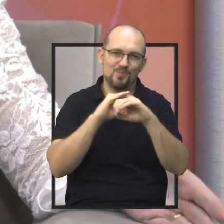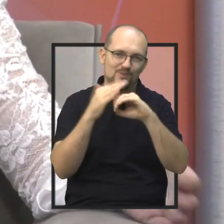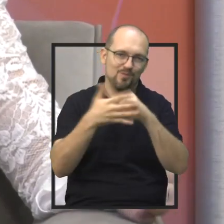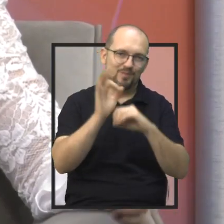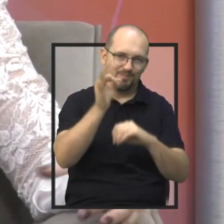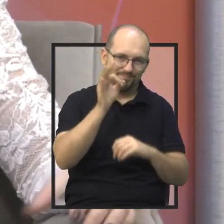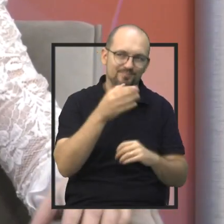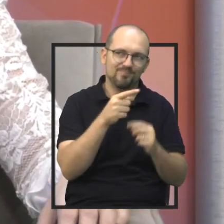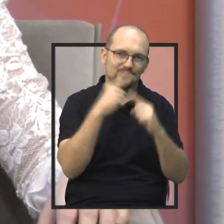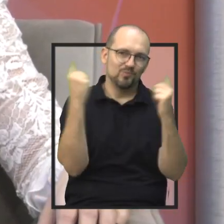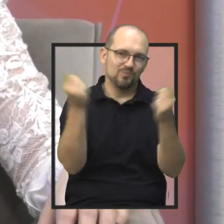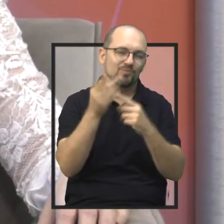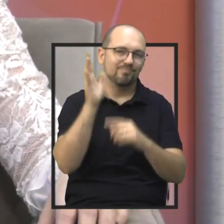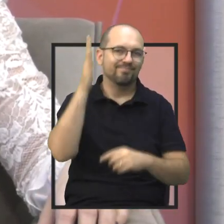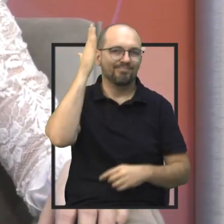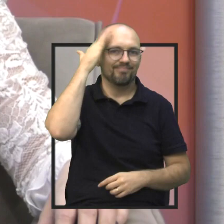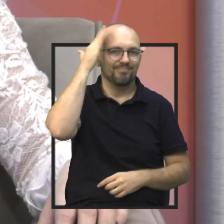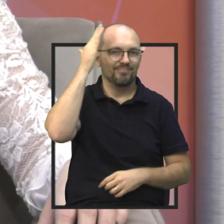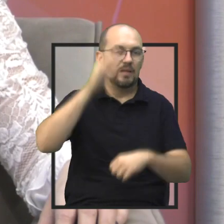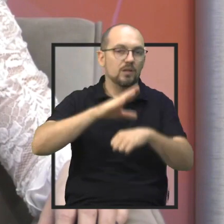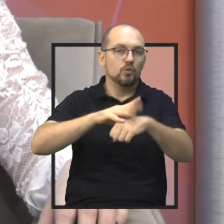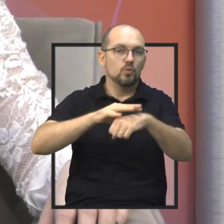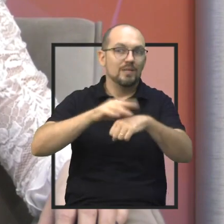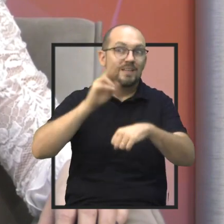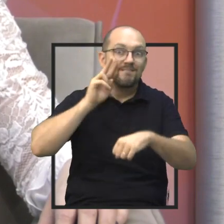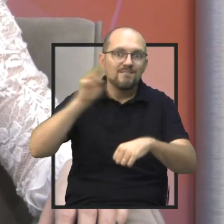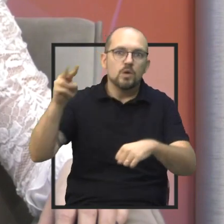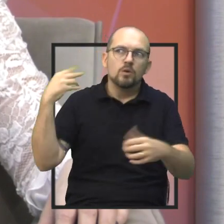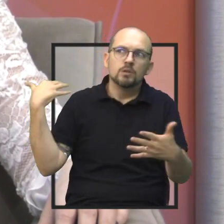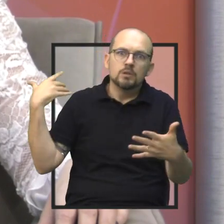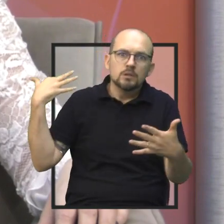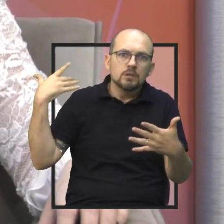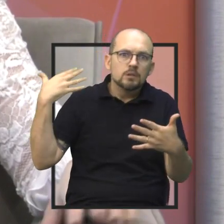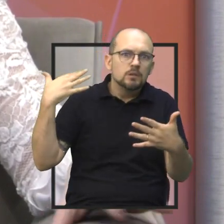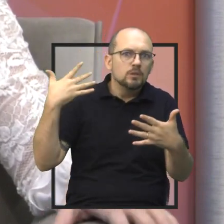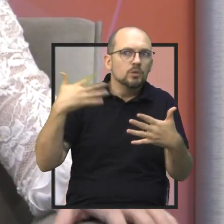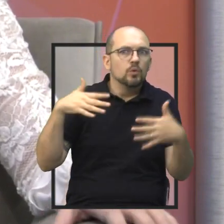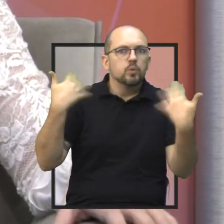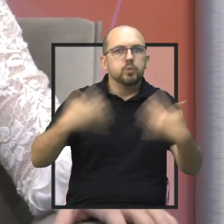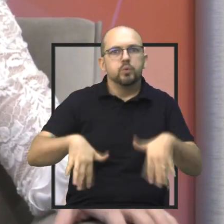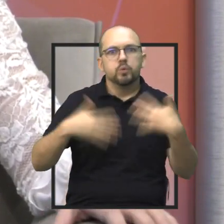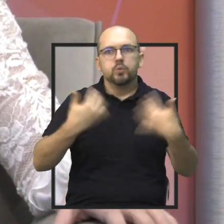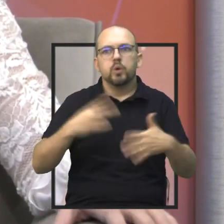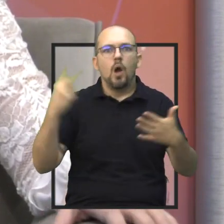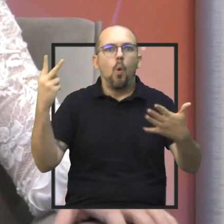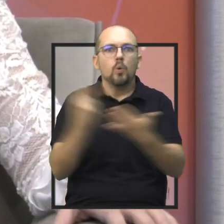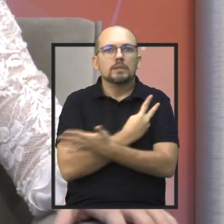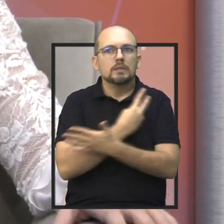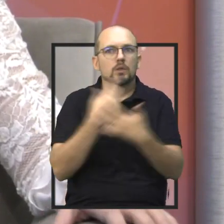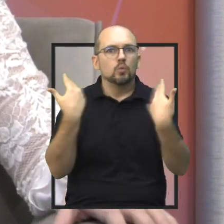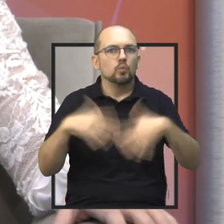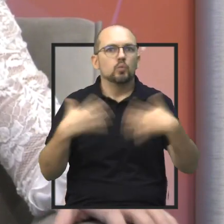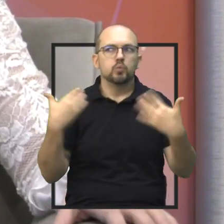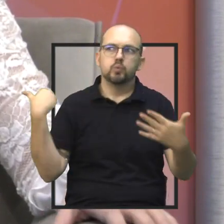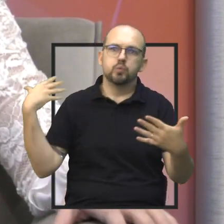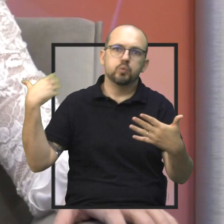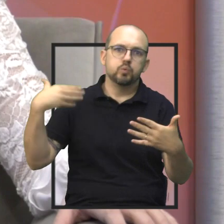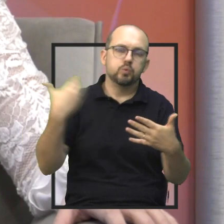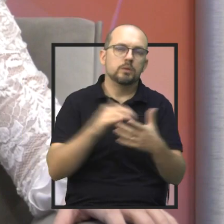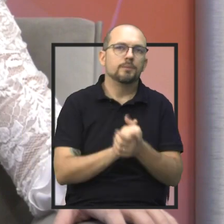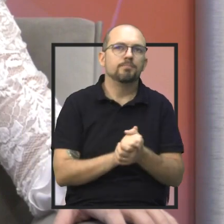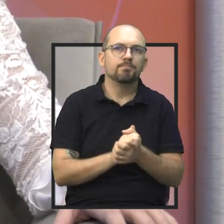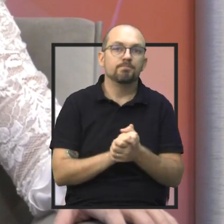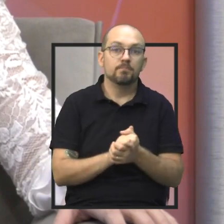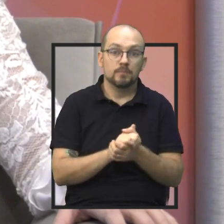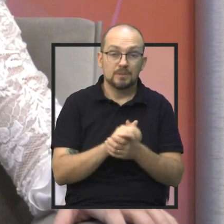Covid, né? Então, é uma doença que a gente viu, né? Tudo que causou. E se